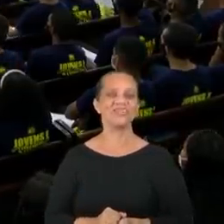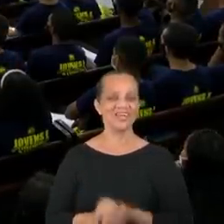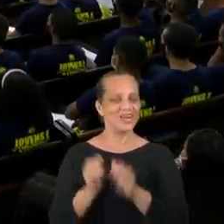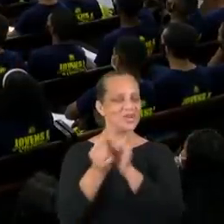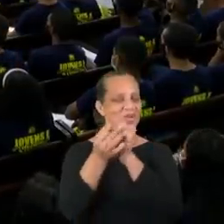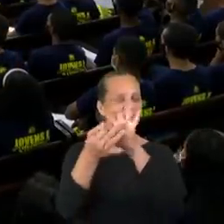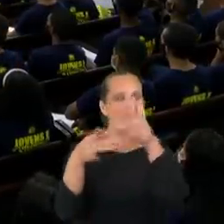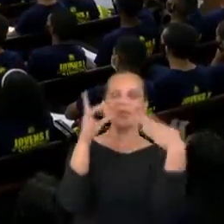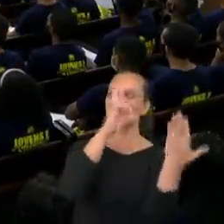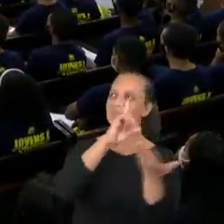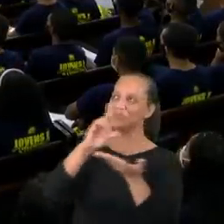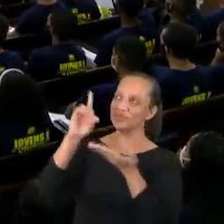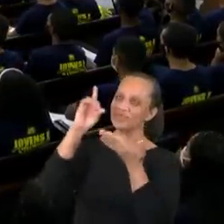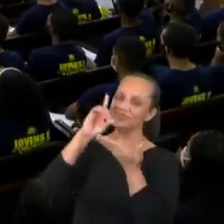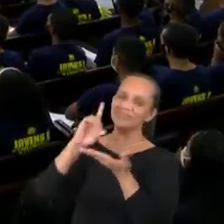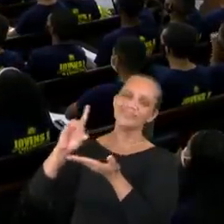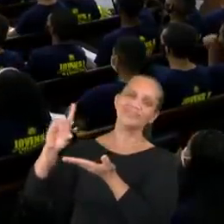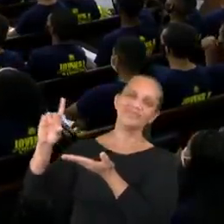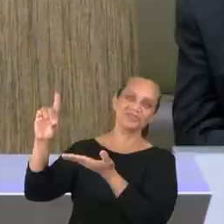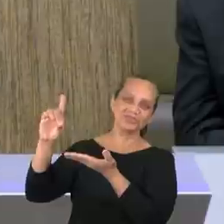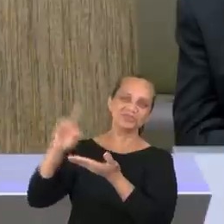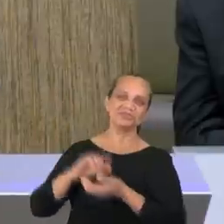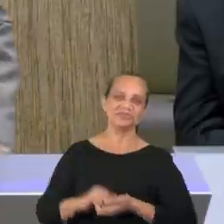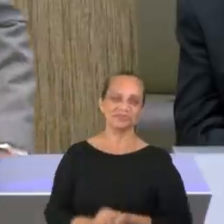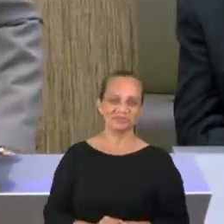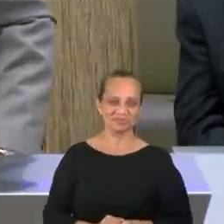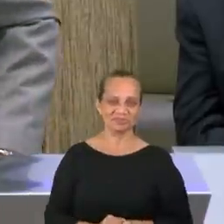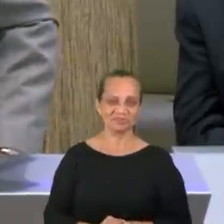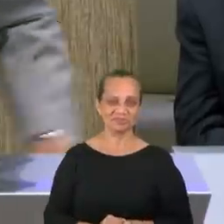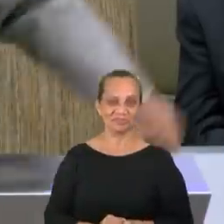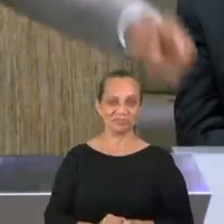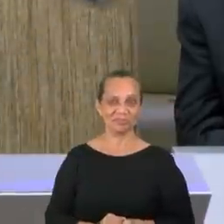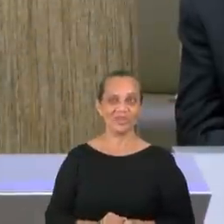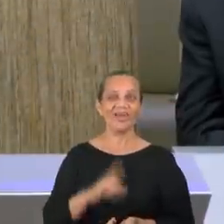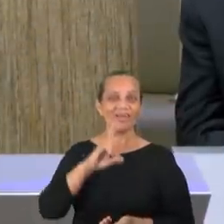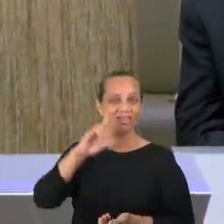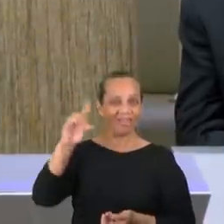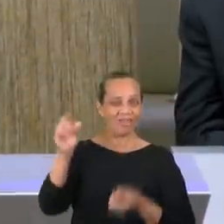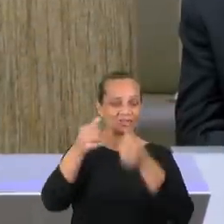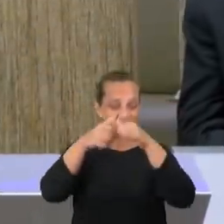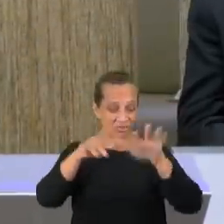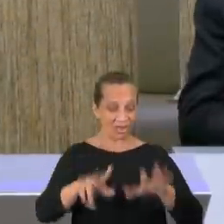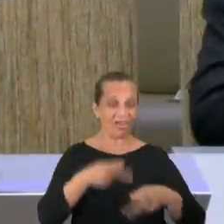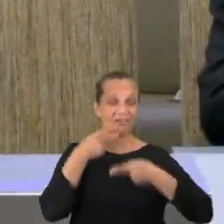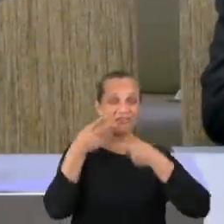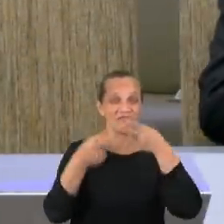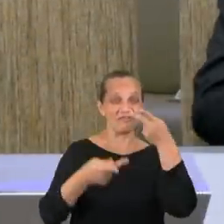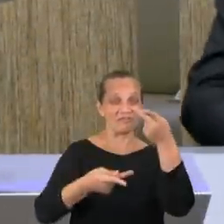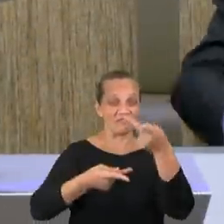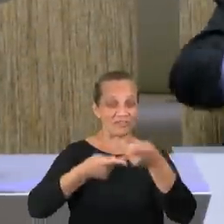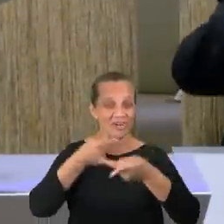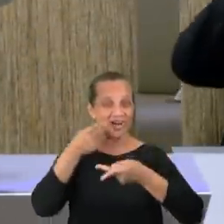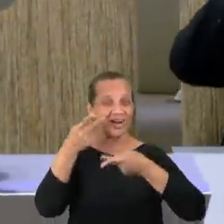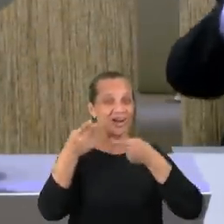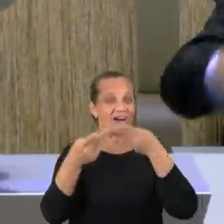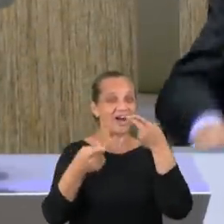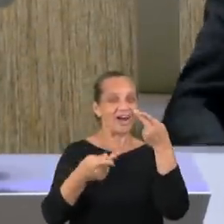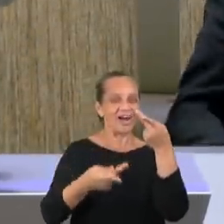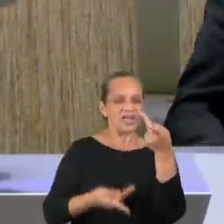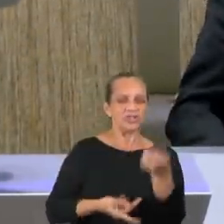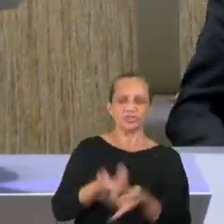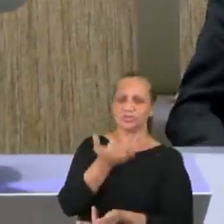Canarabaga sobre André. Estar aqui nesta noite te dizendo: rasga